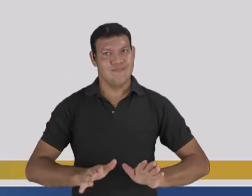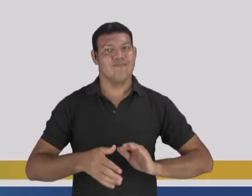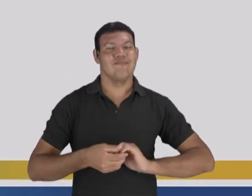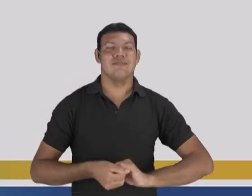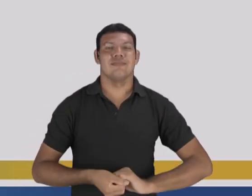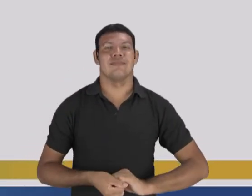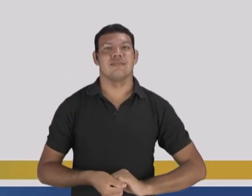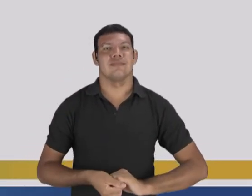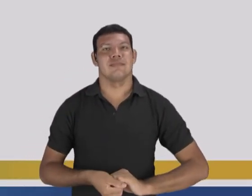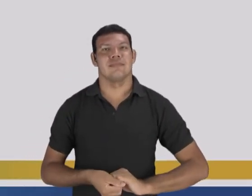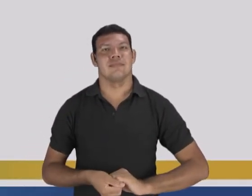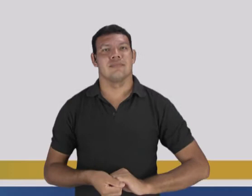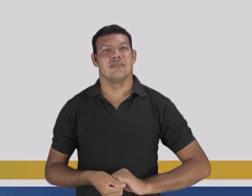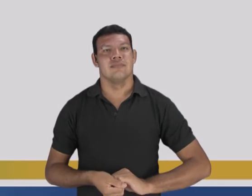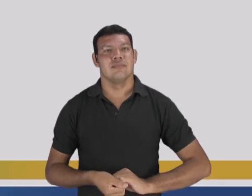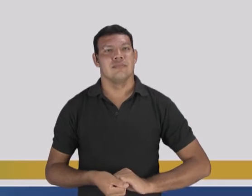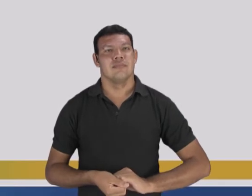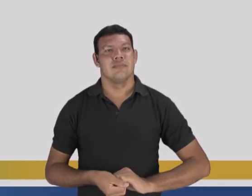tem uma data de nascimento.